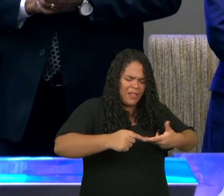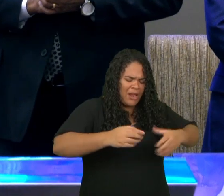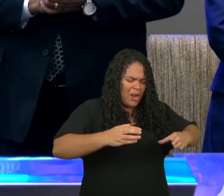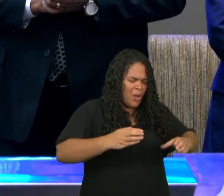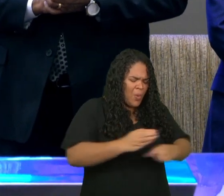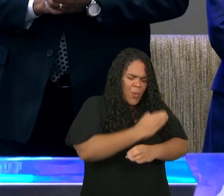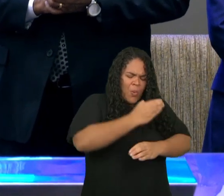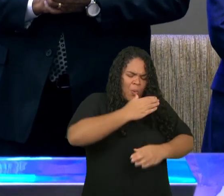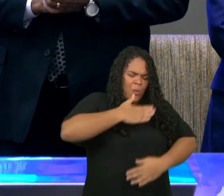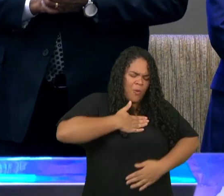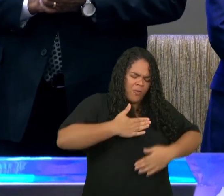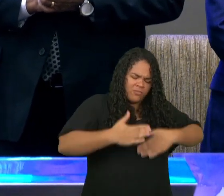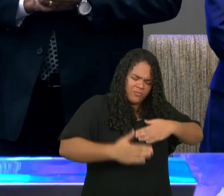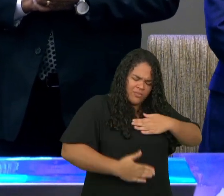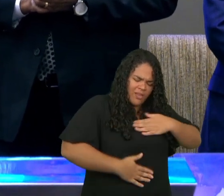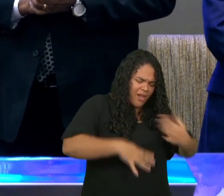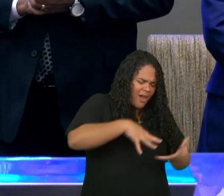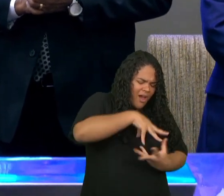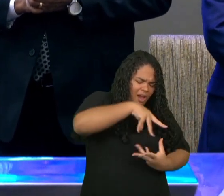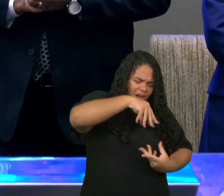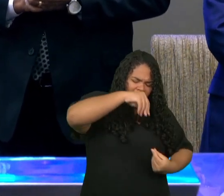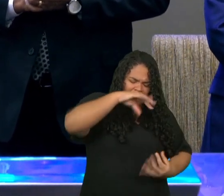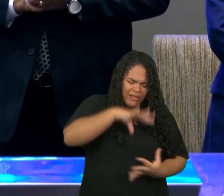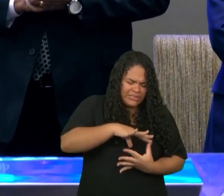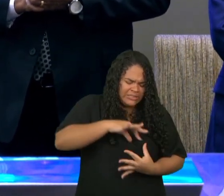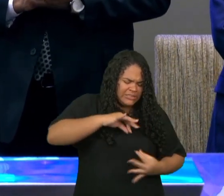tudo a ti,